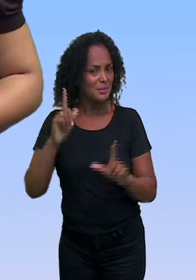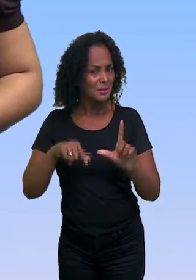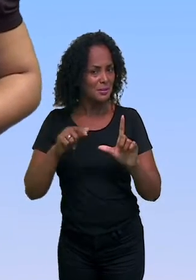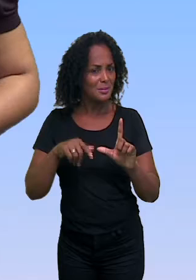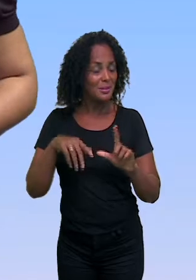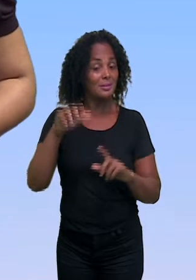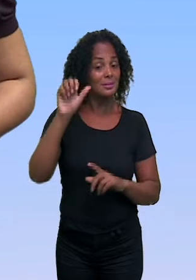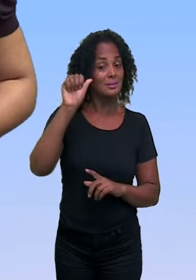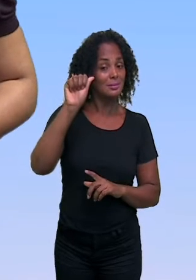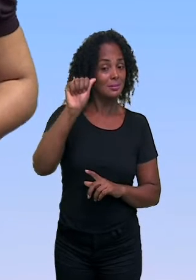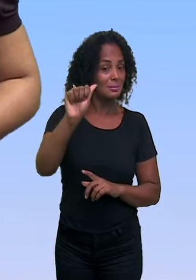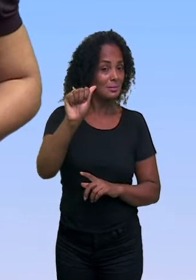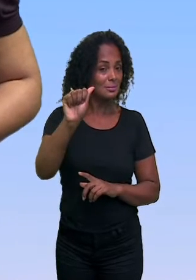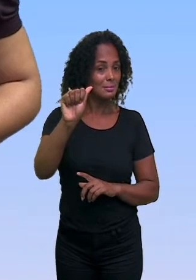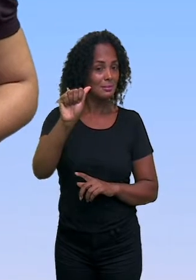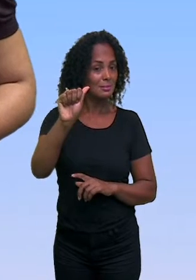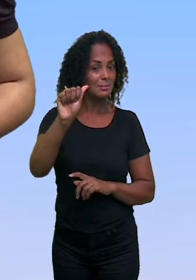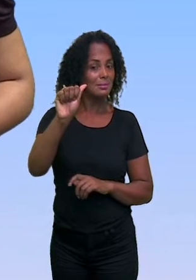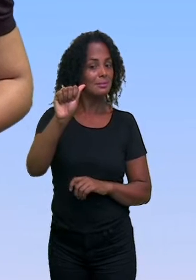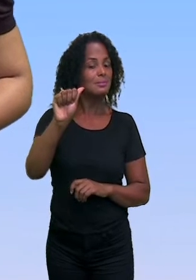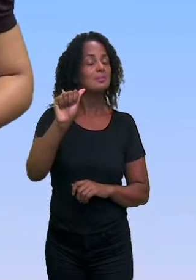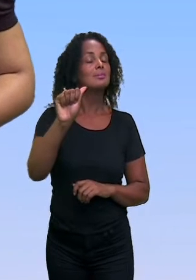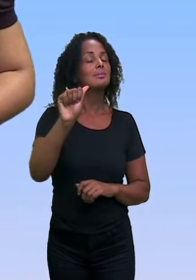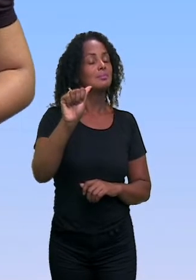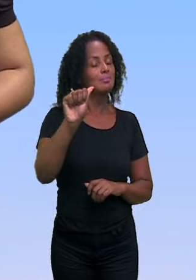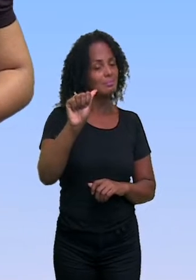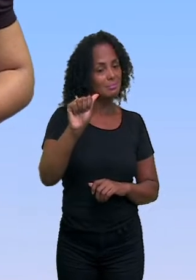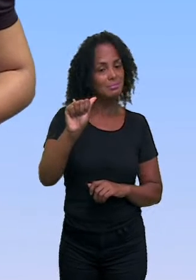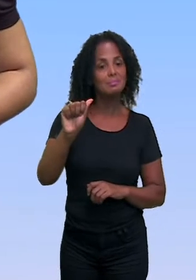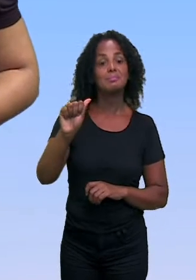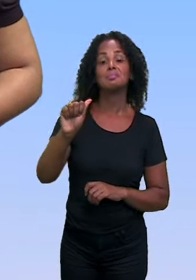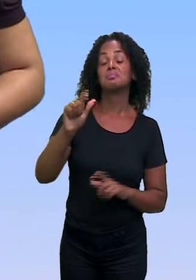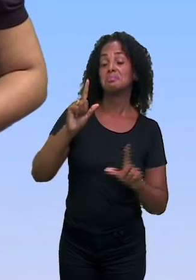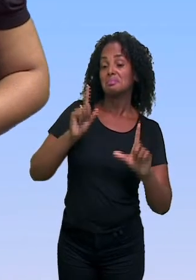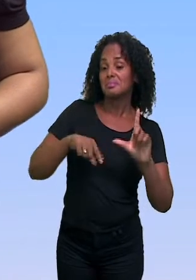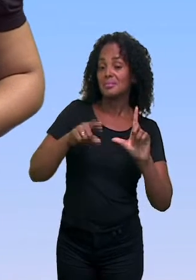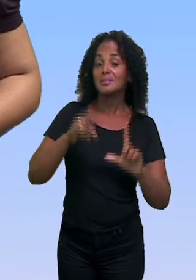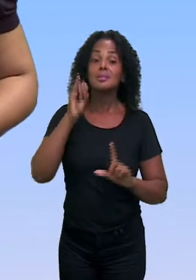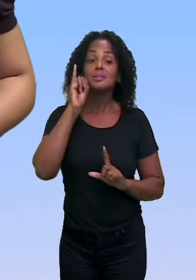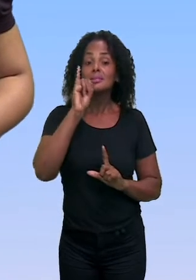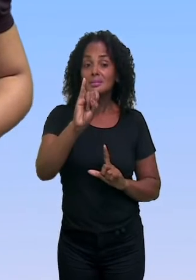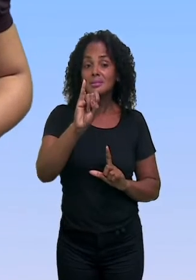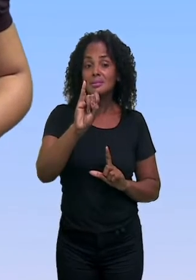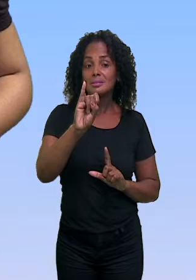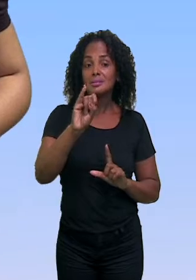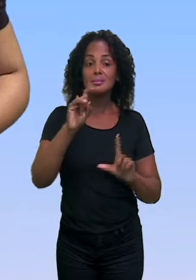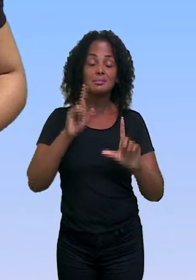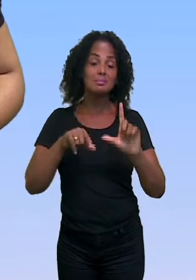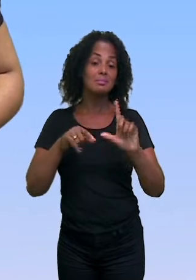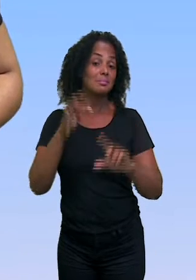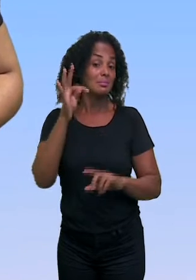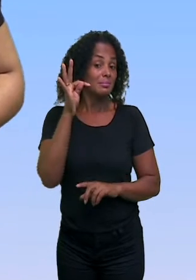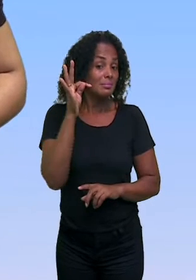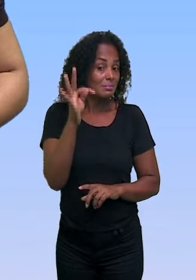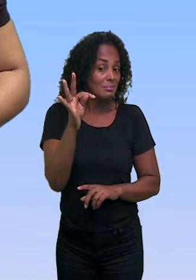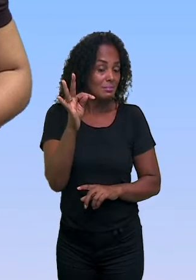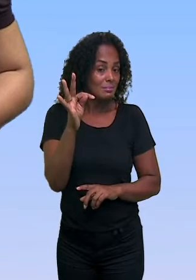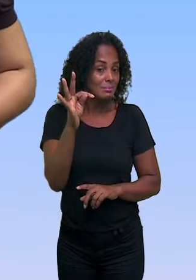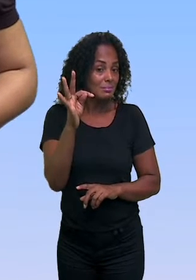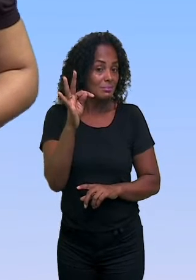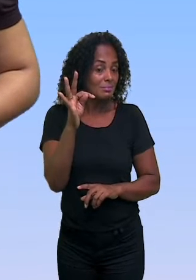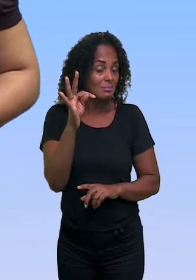letra A como se diz a Ei Isso aí a letra aí a ai e a letra T